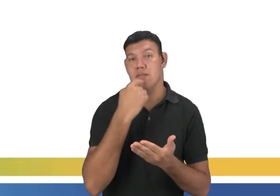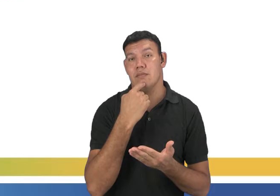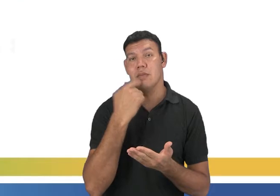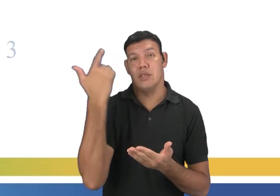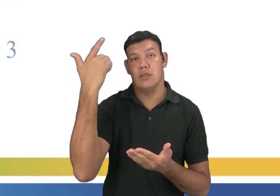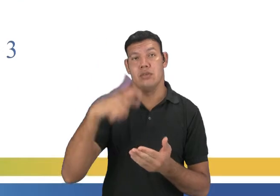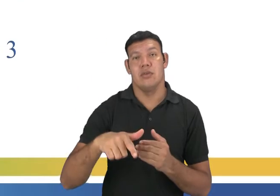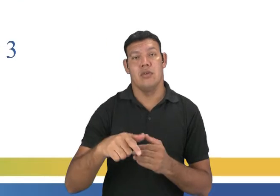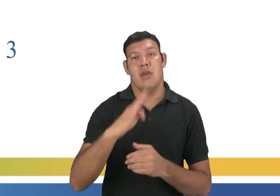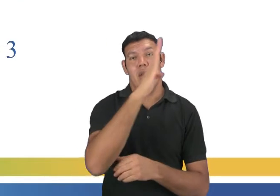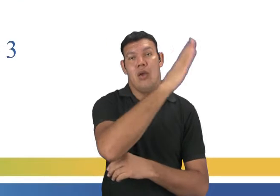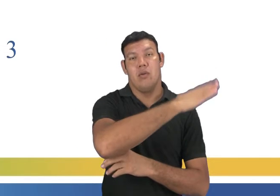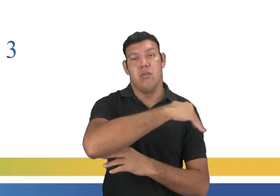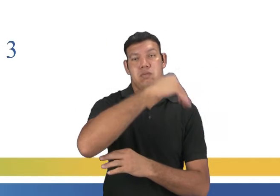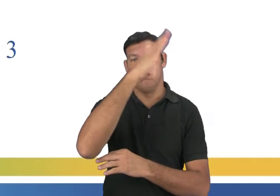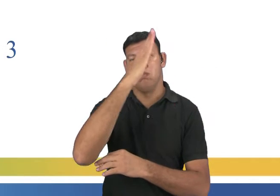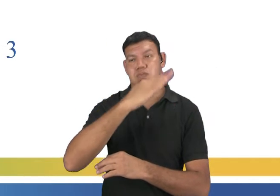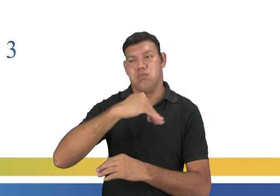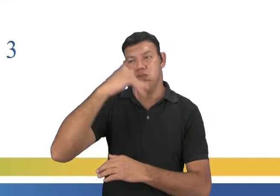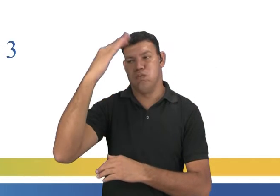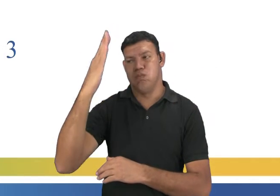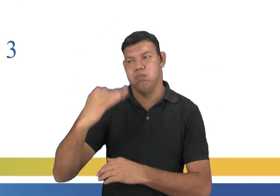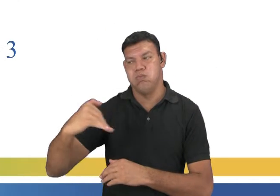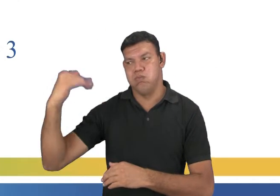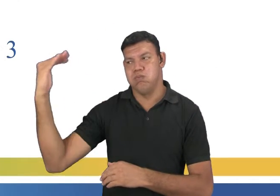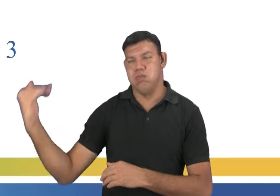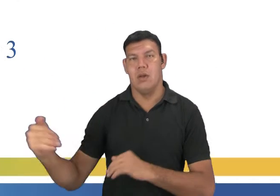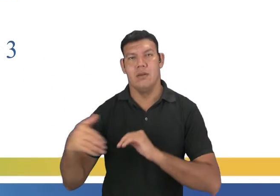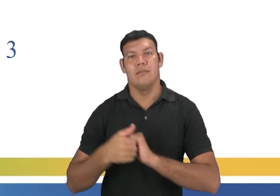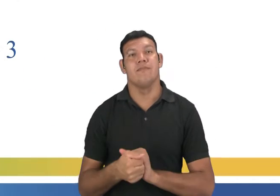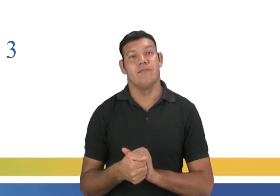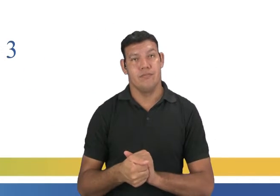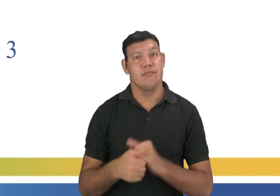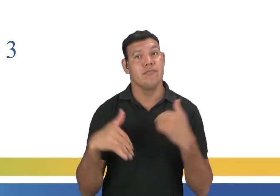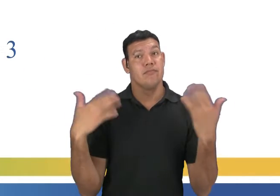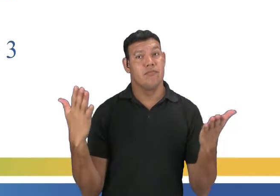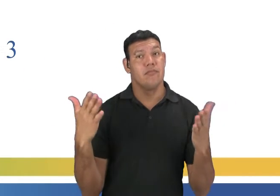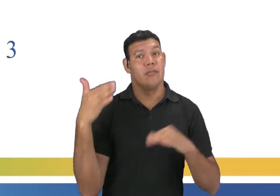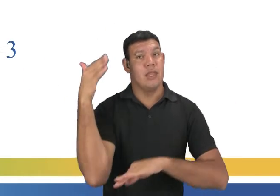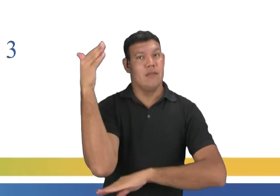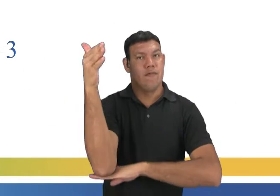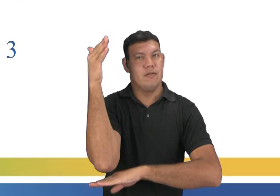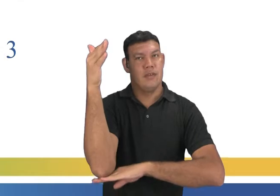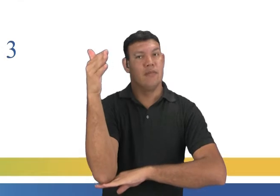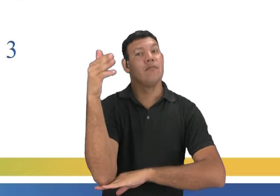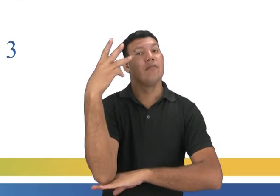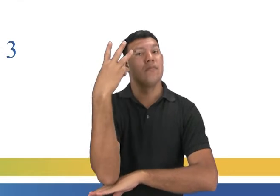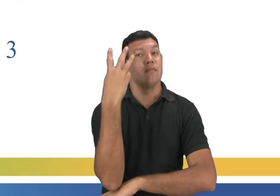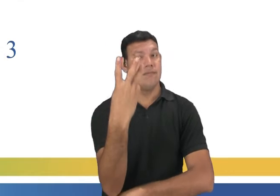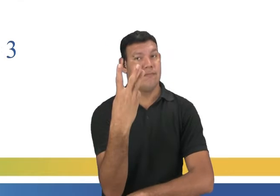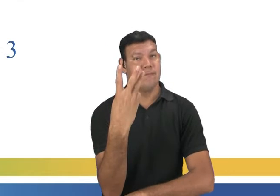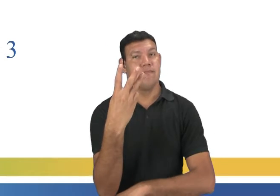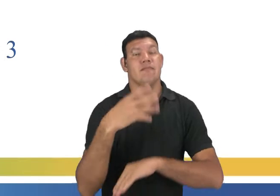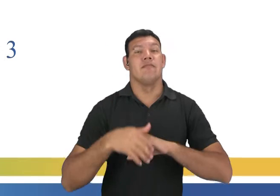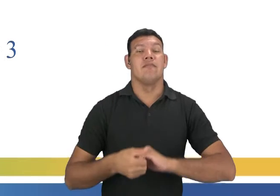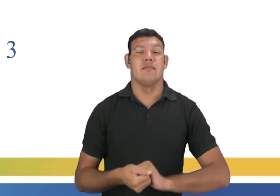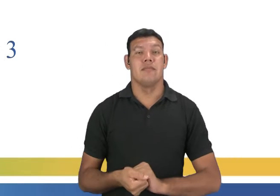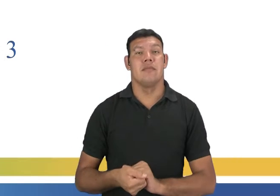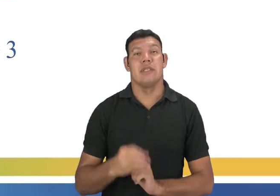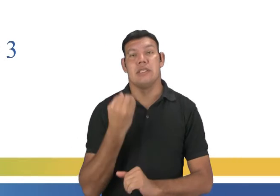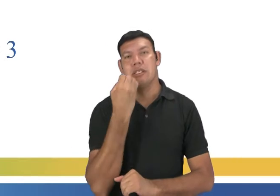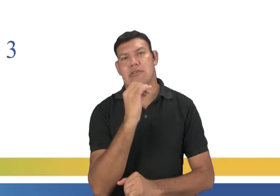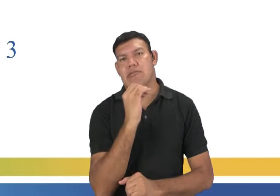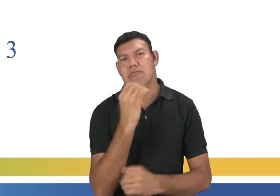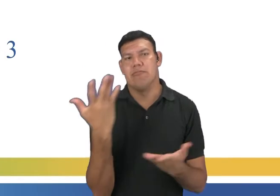3 ondas. E aí, eu estou colocando ali que a frequência é 3, mas eu não especifiquei se é 3 Hz, se